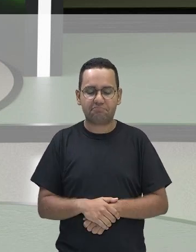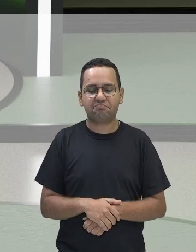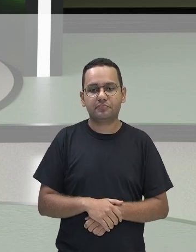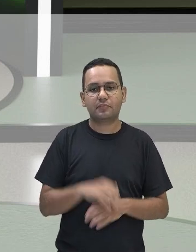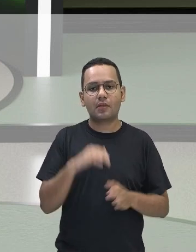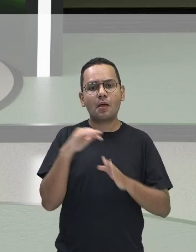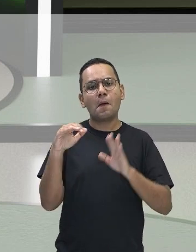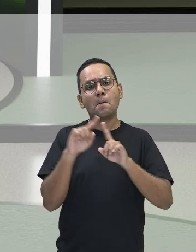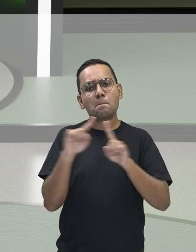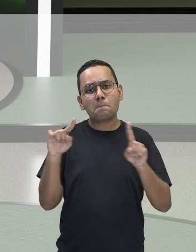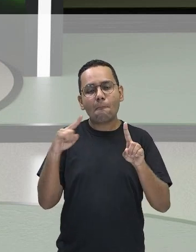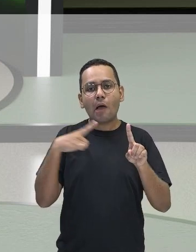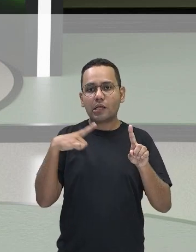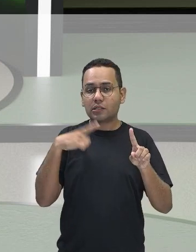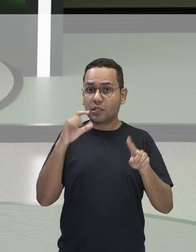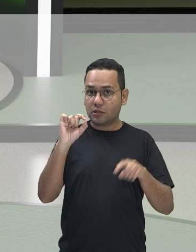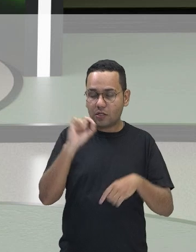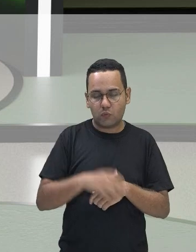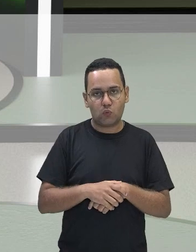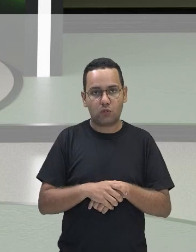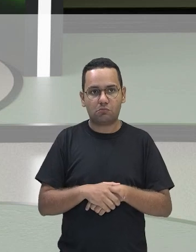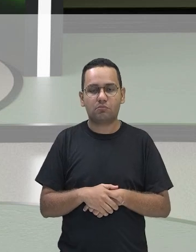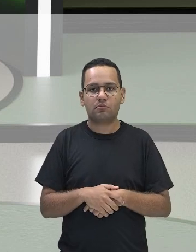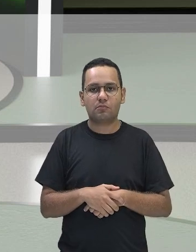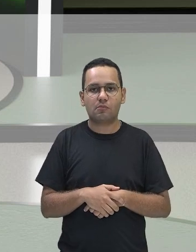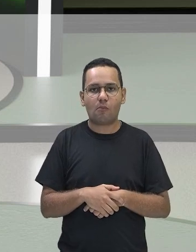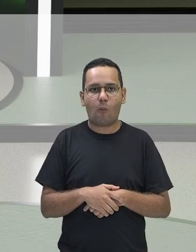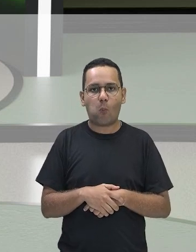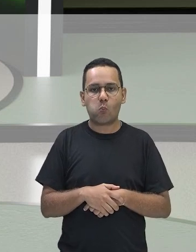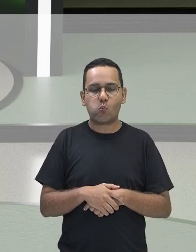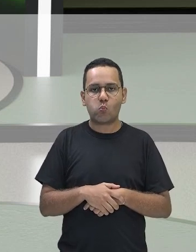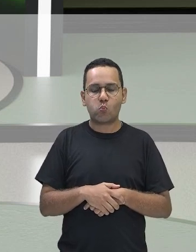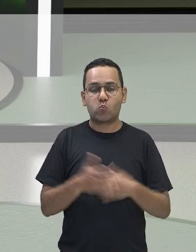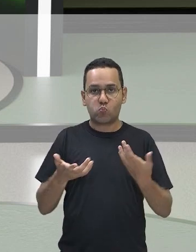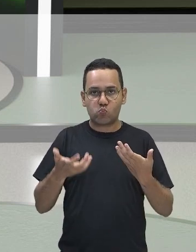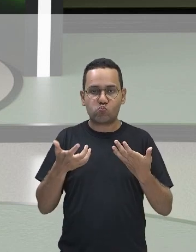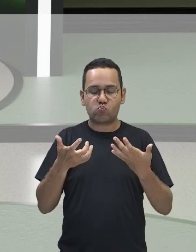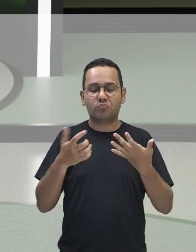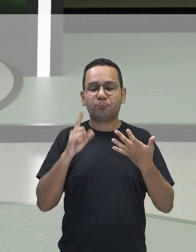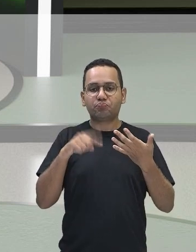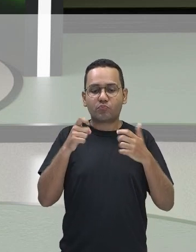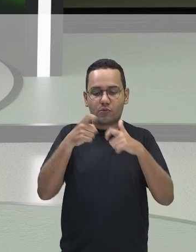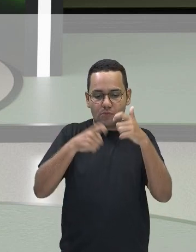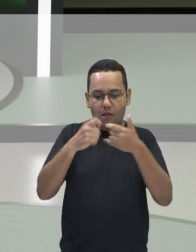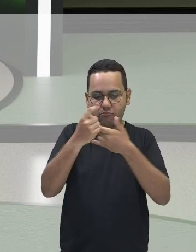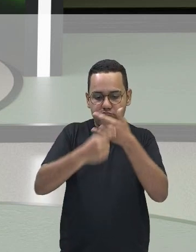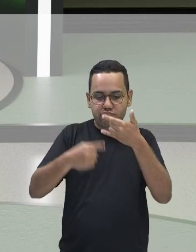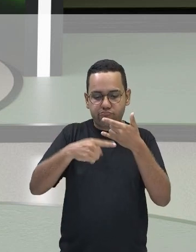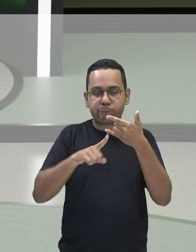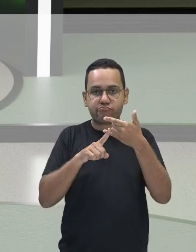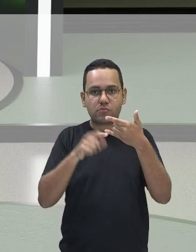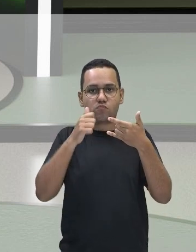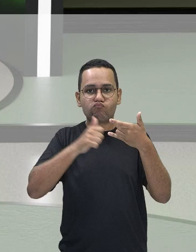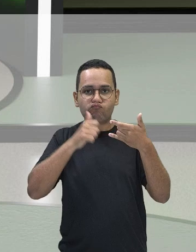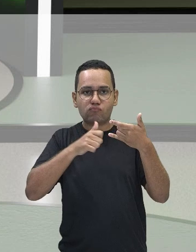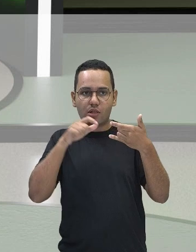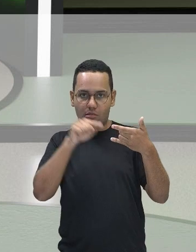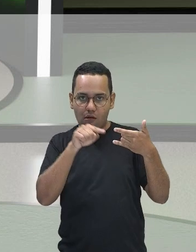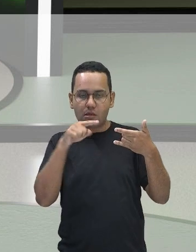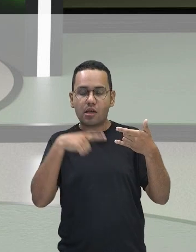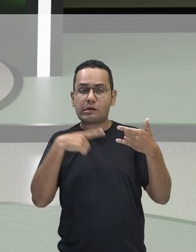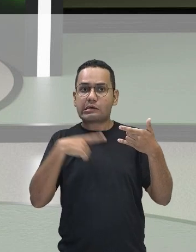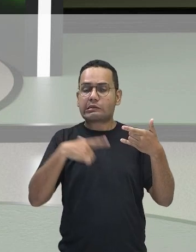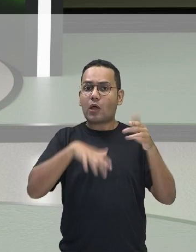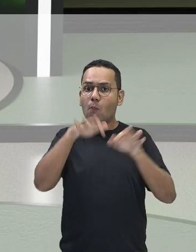um sistema extremamente complexo e bem elaborado que é responsável pelo surgimento e pela